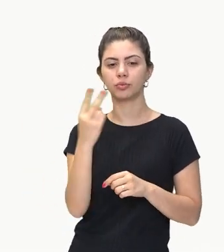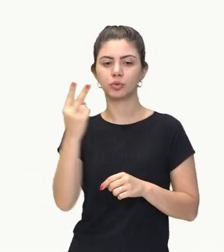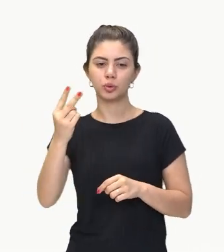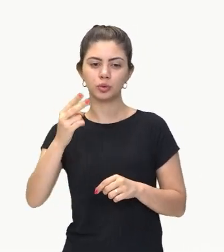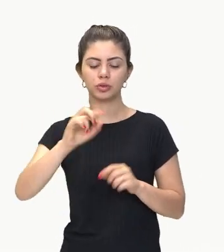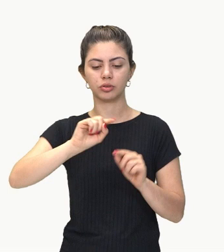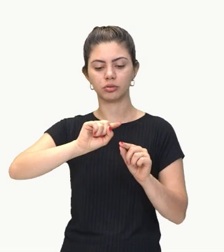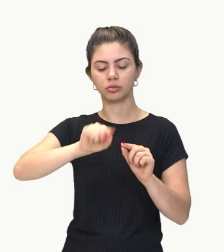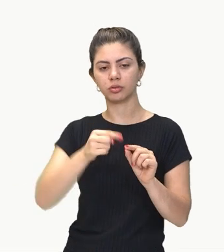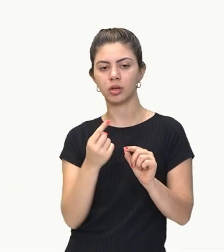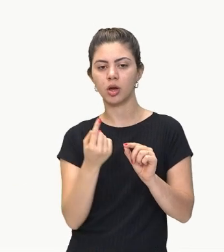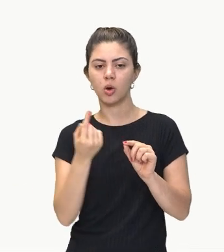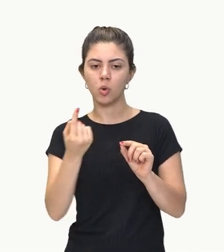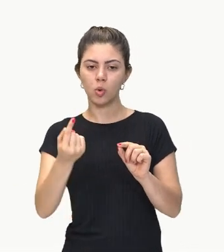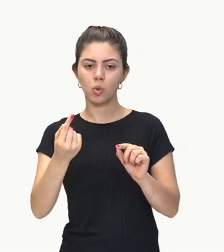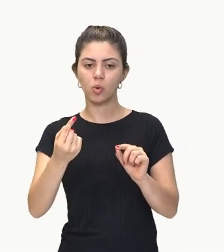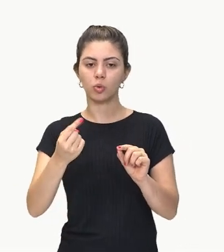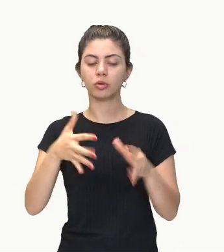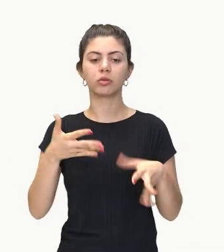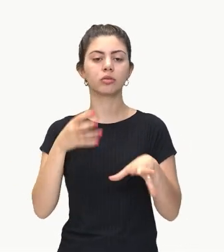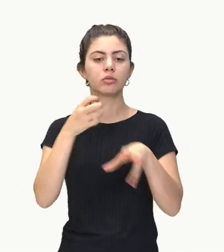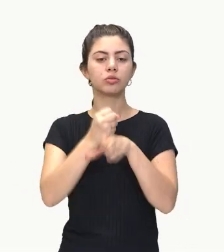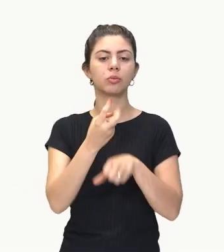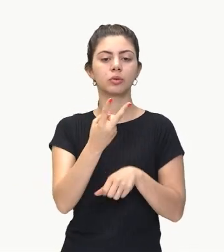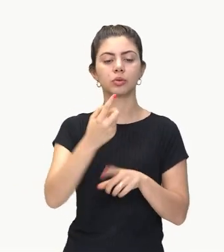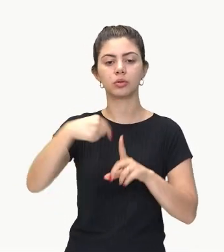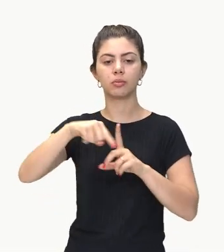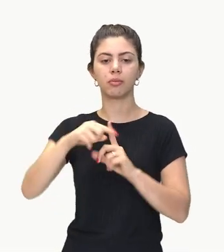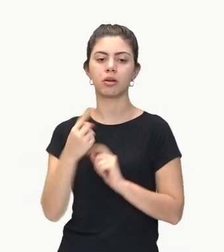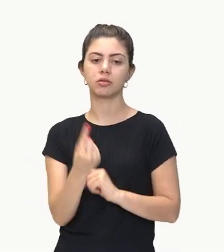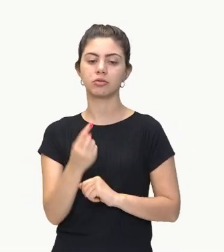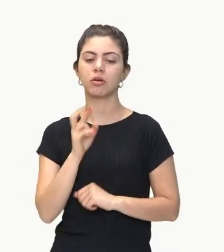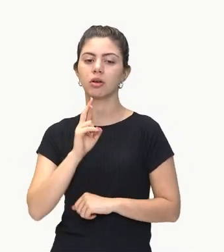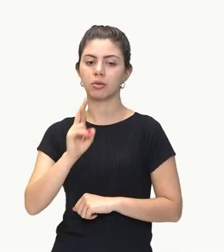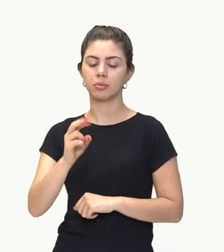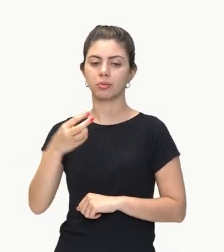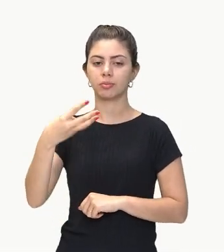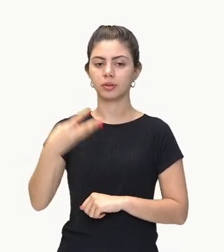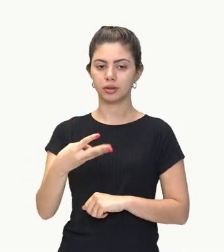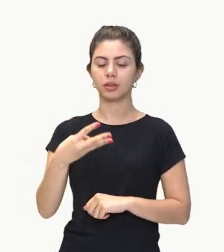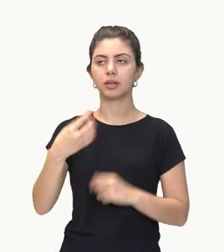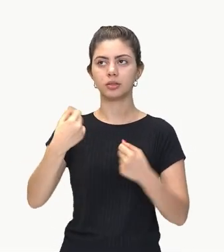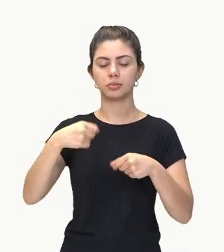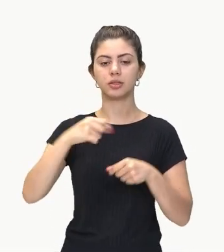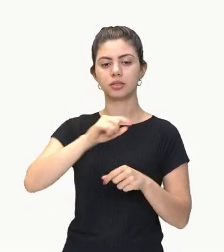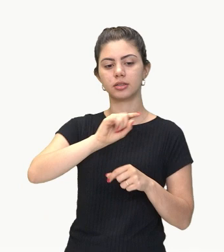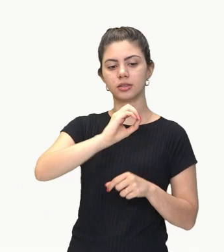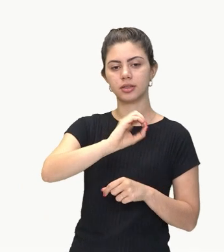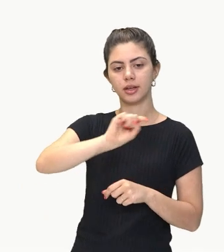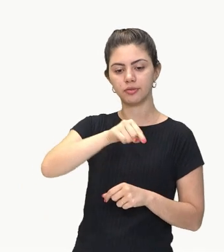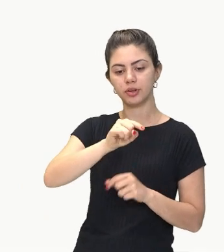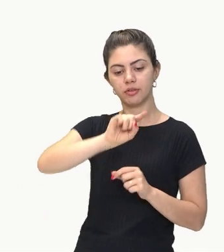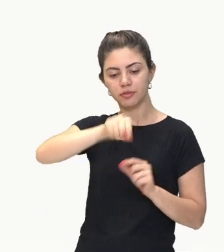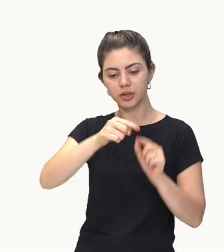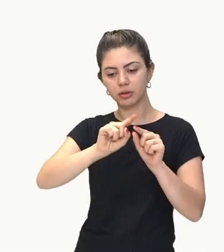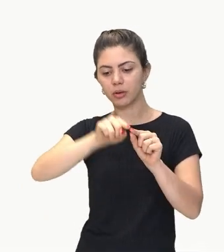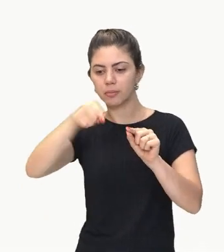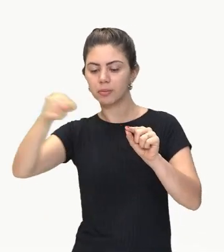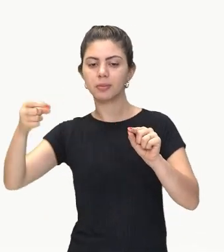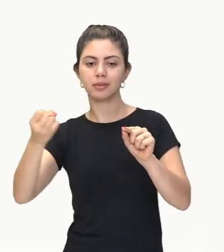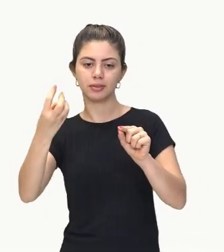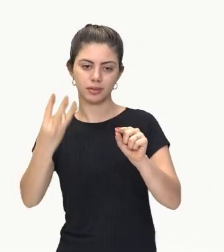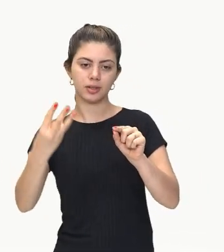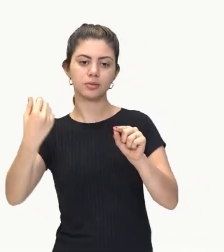a gente soma. 2 mais 1 significa que o meu resultado tem que ter 3 casas decimais, que é exatamente o que tem